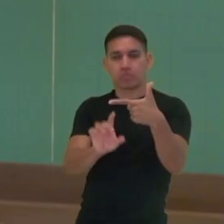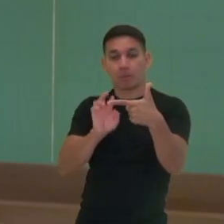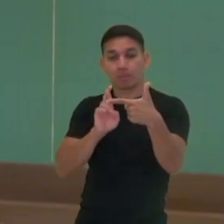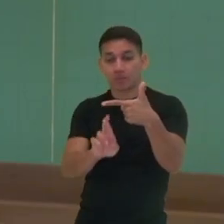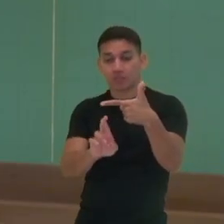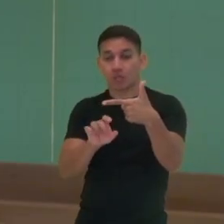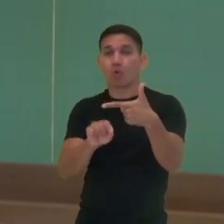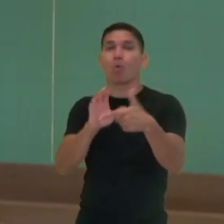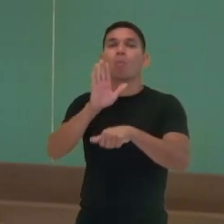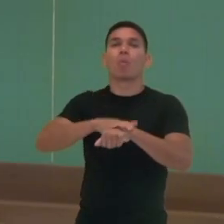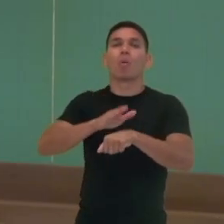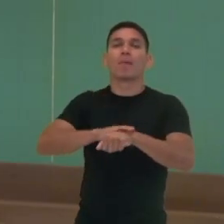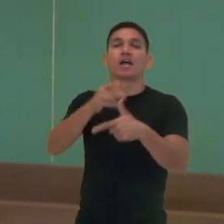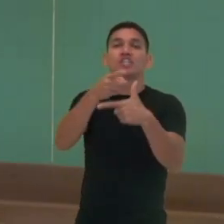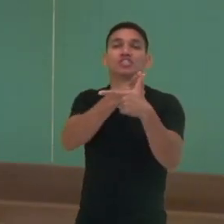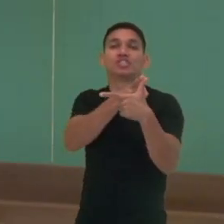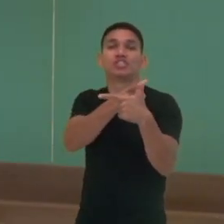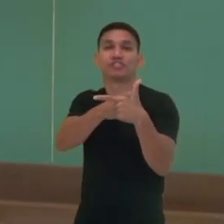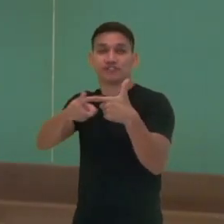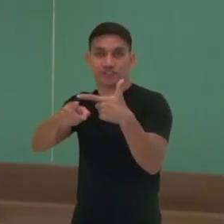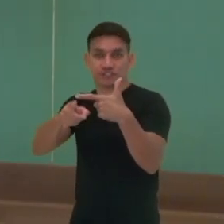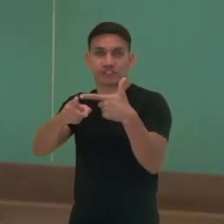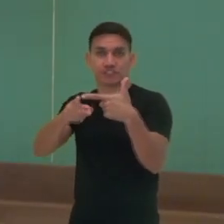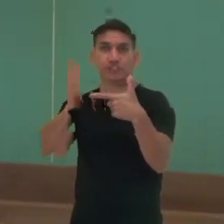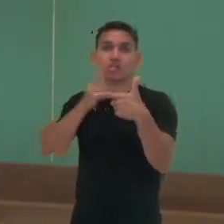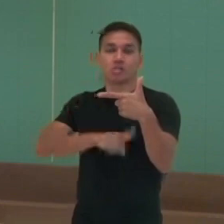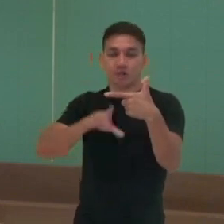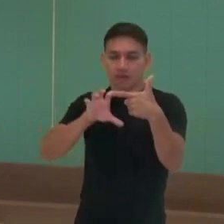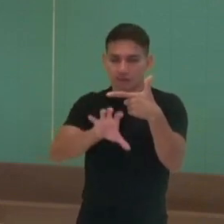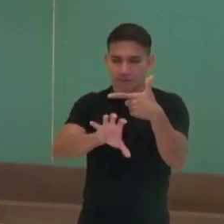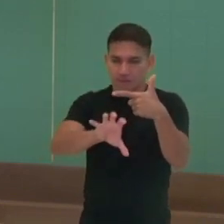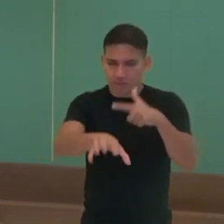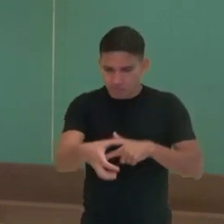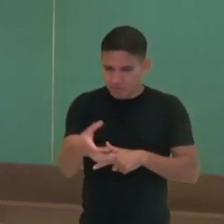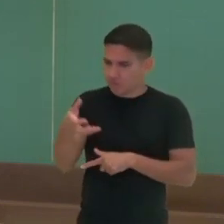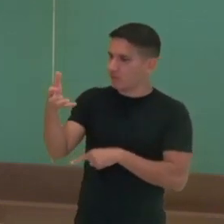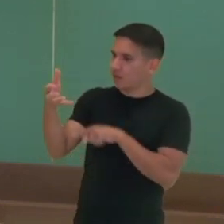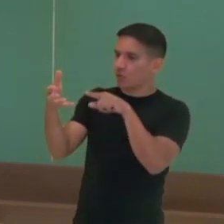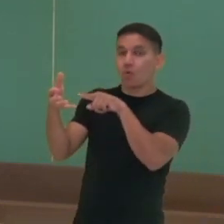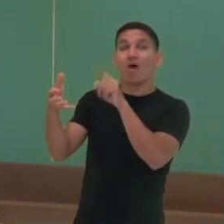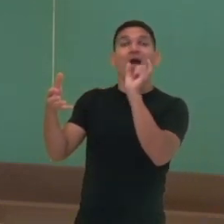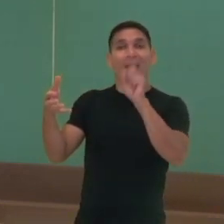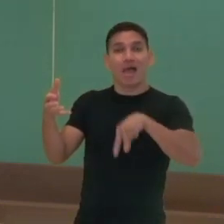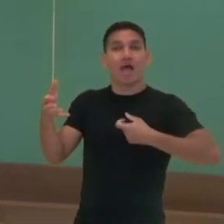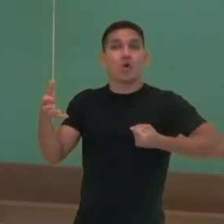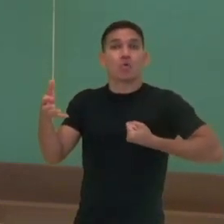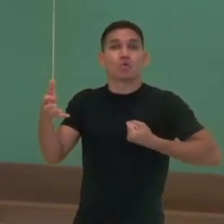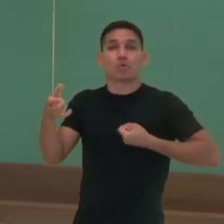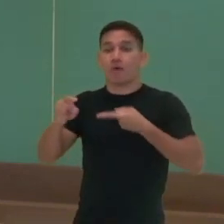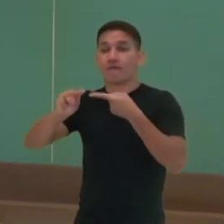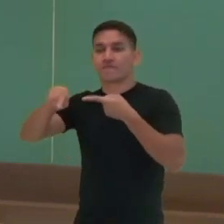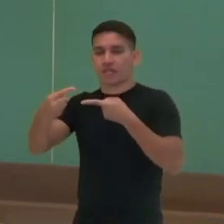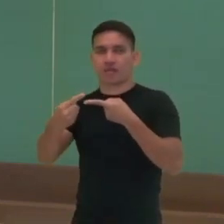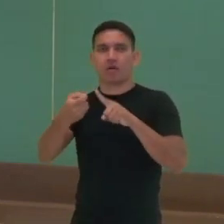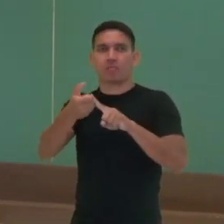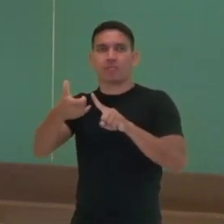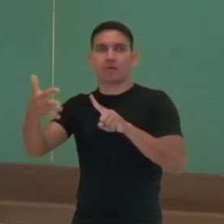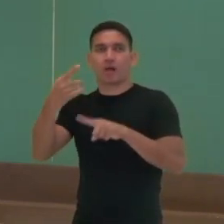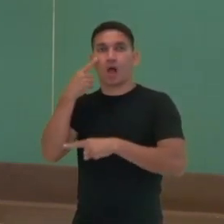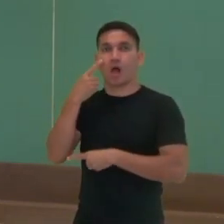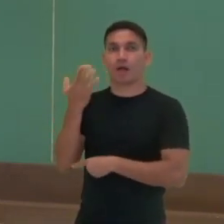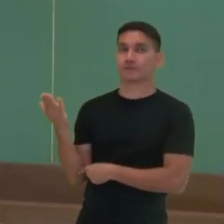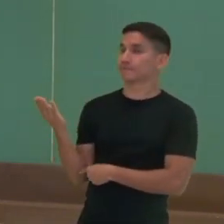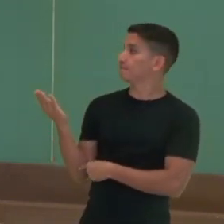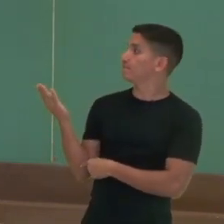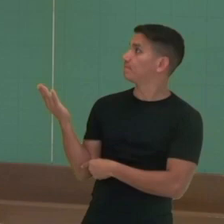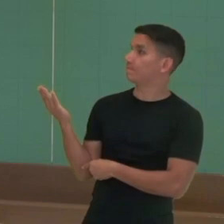gente divide essa razão e transforma essa razão em um número decimal, como por exemplo, vocês podem